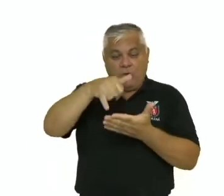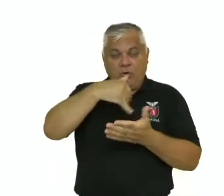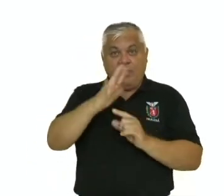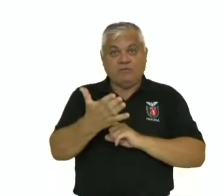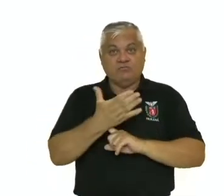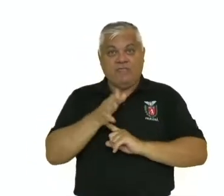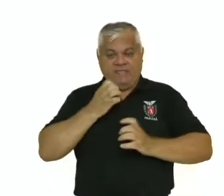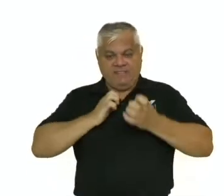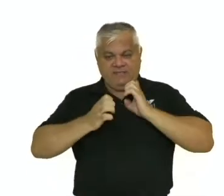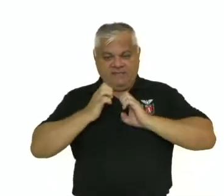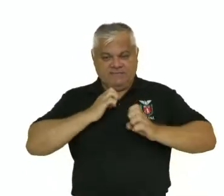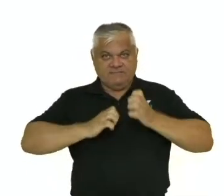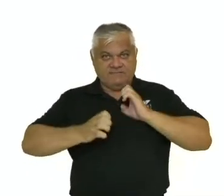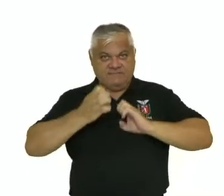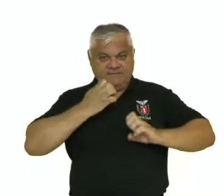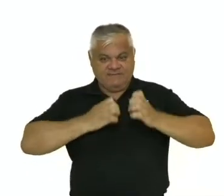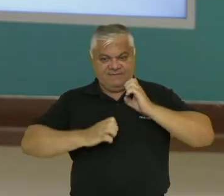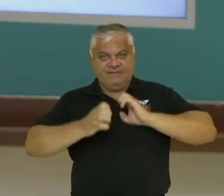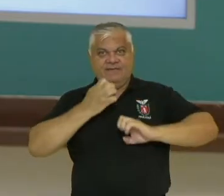energética,